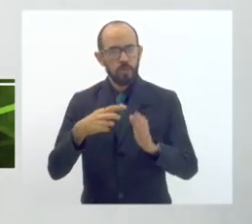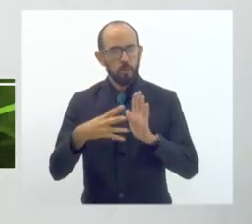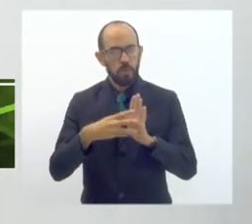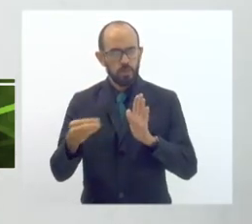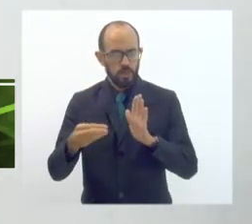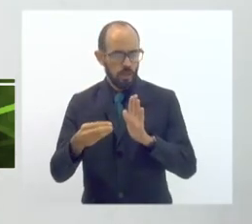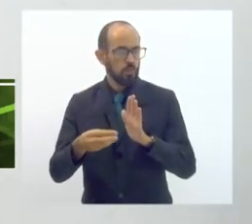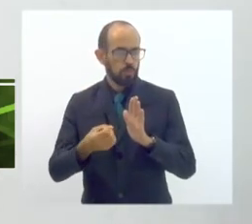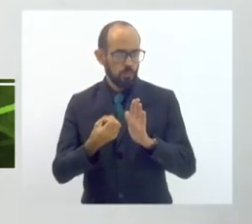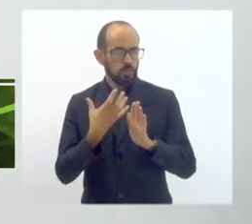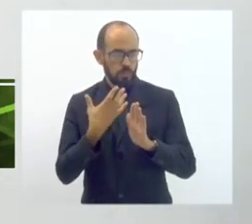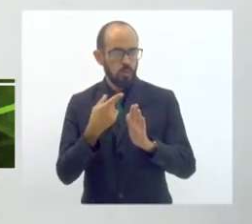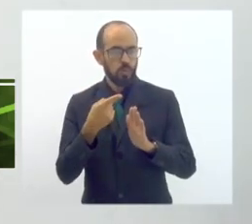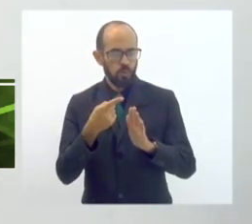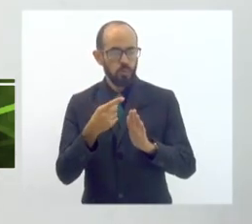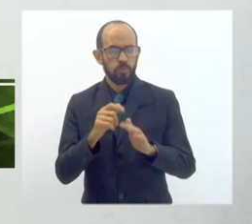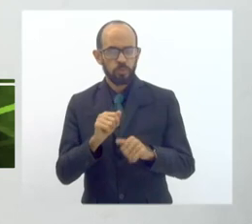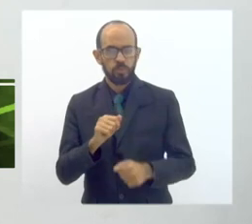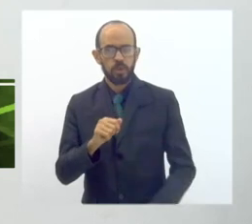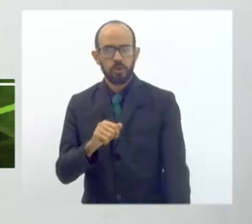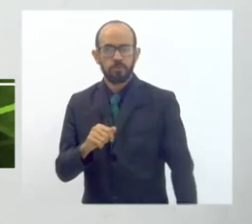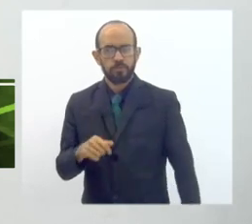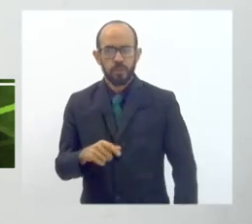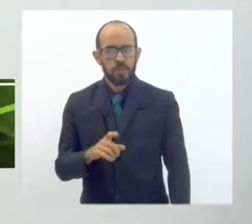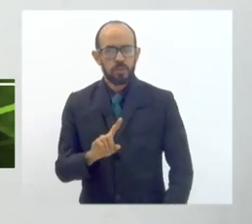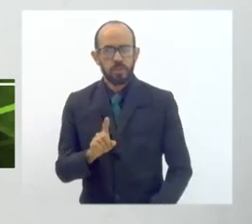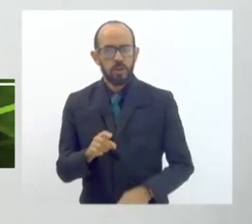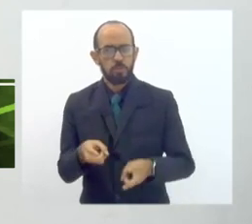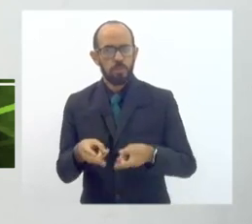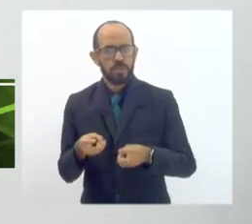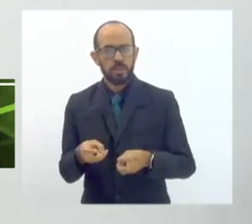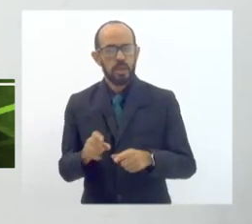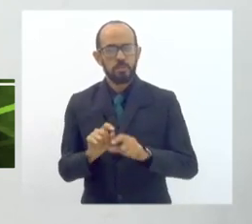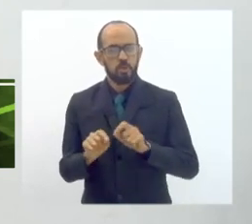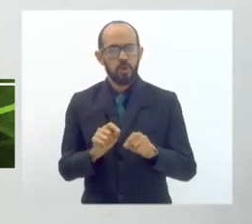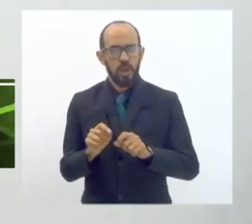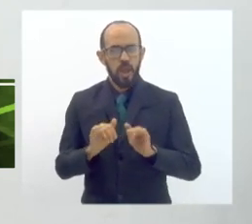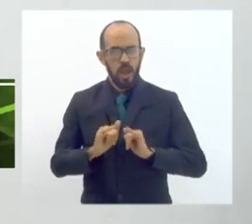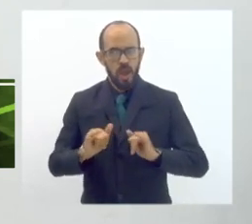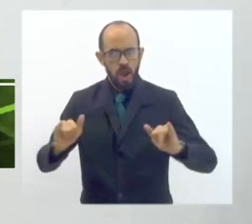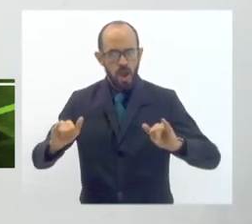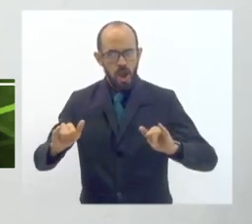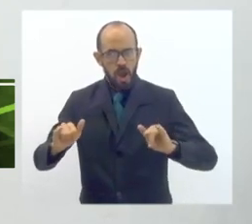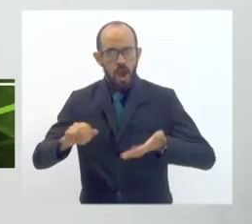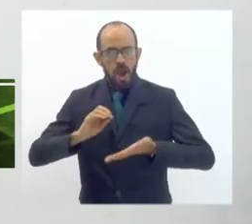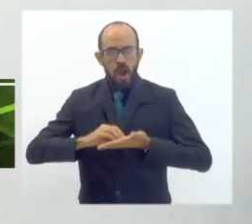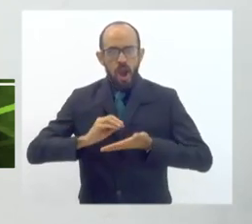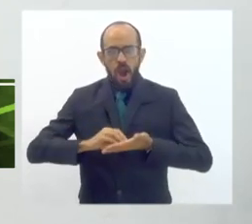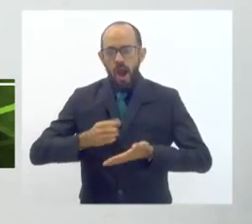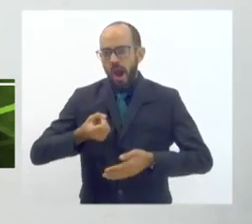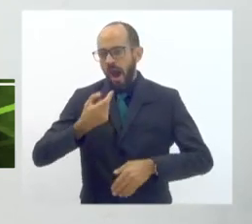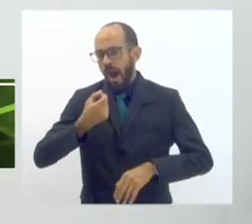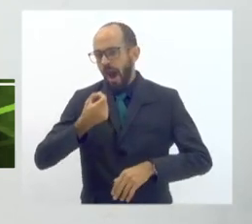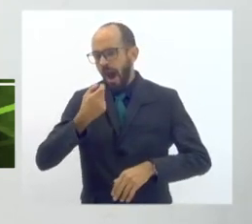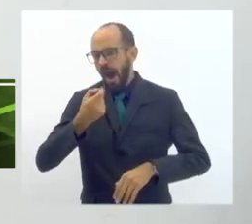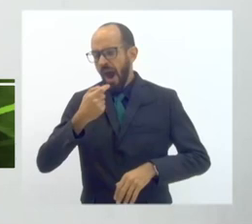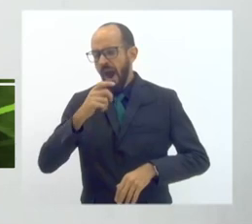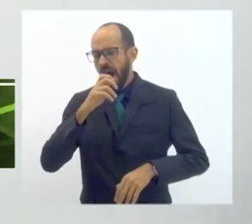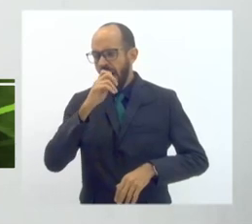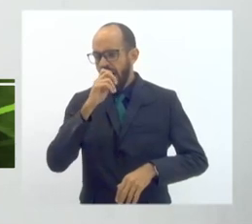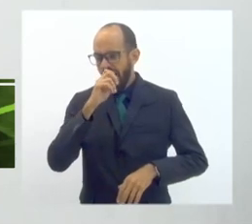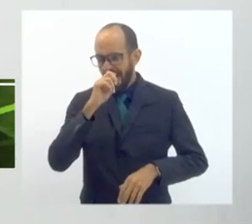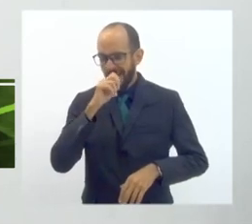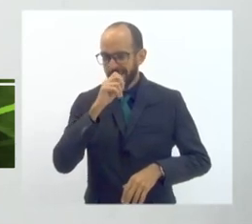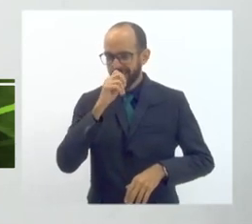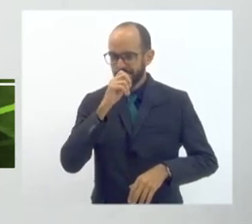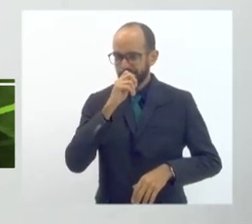muito sucesso. A gente não vê, inclusive, notícias nos grandes mídias de falta de medicamentos no estado de